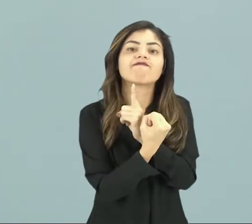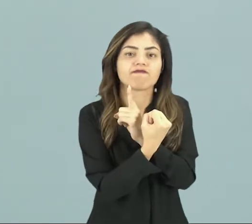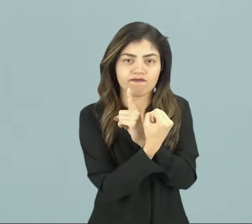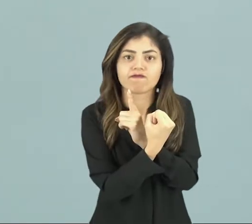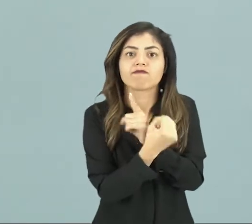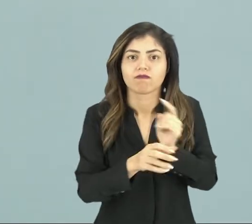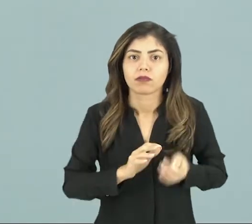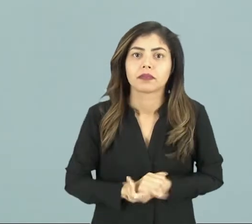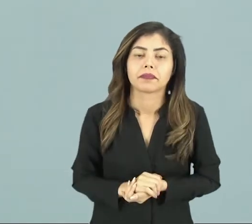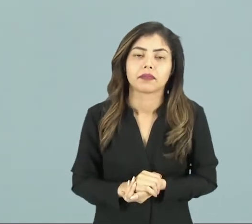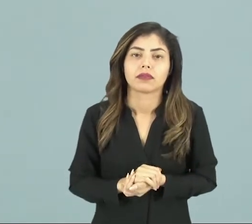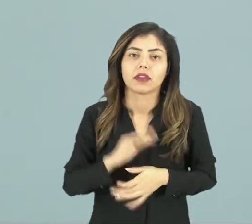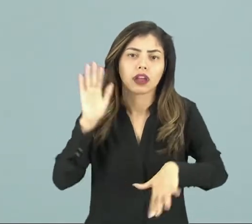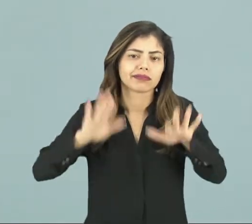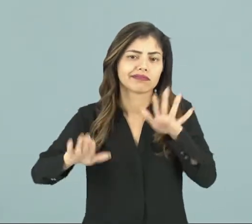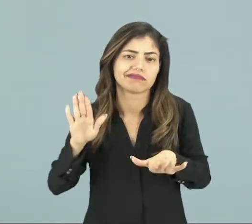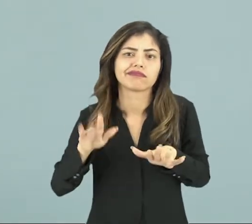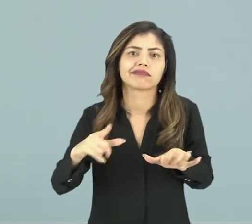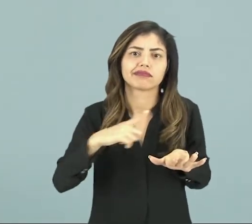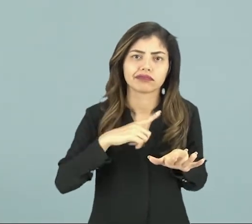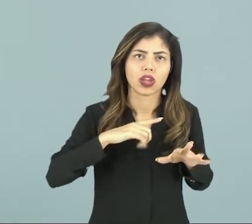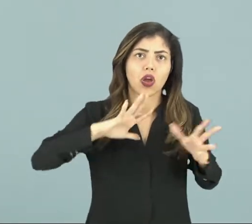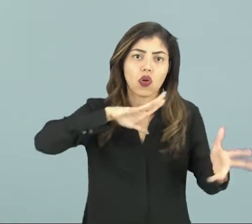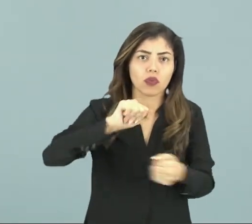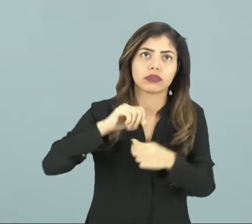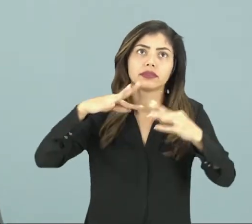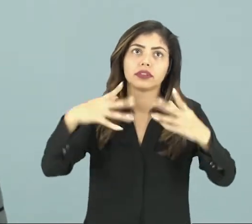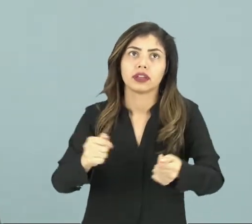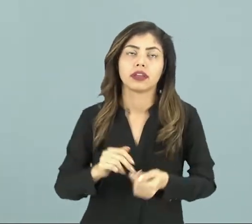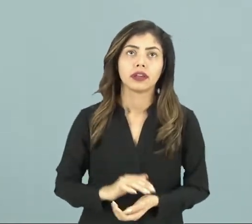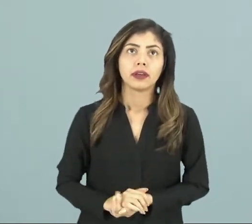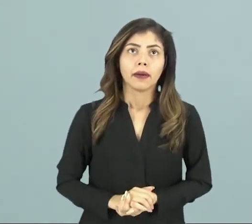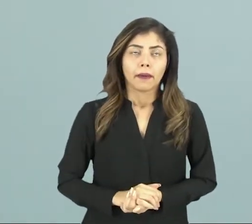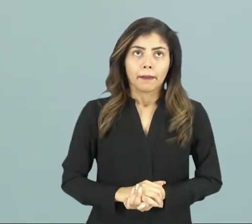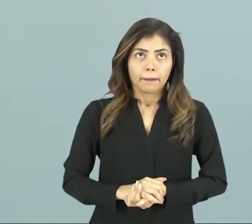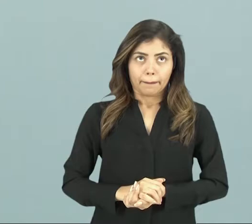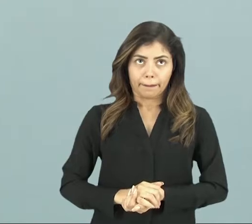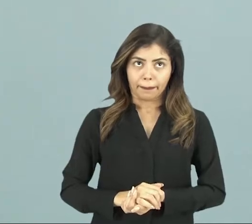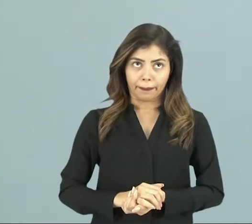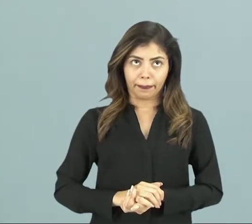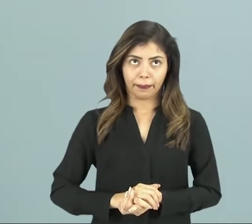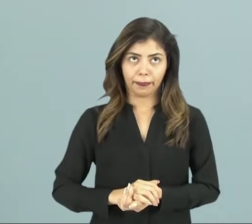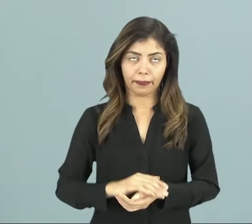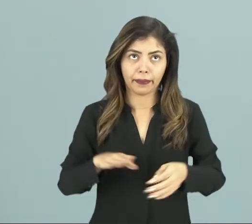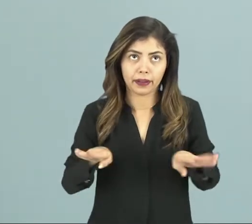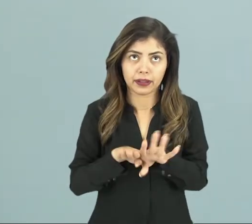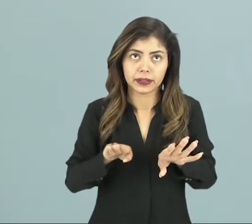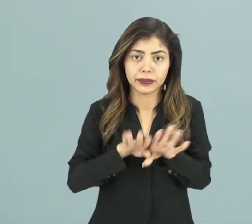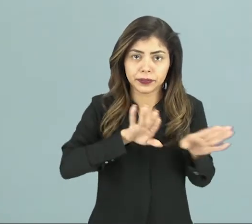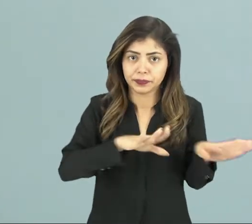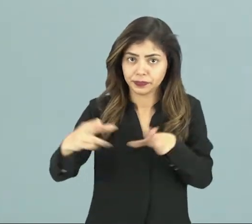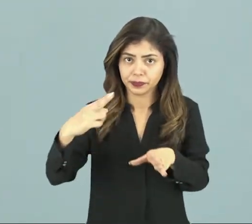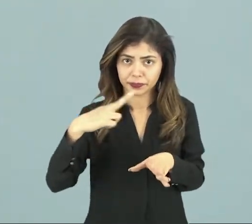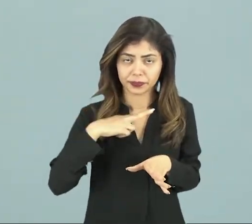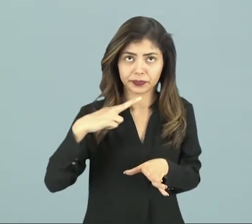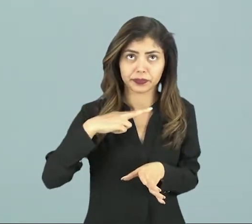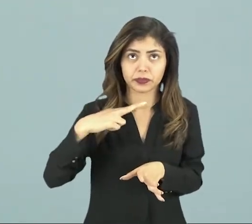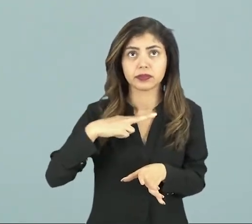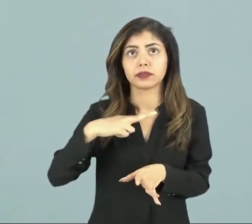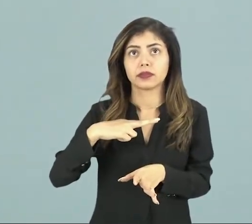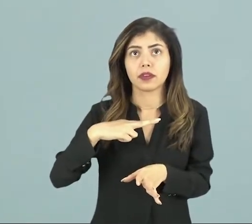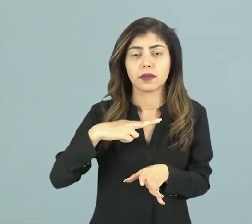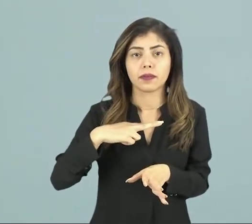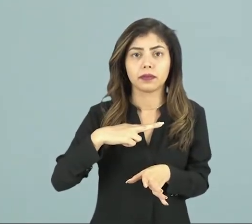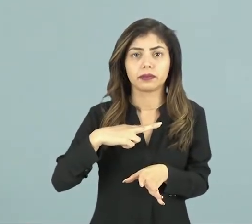isso acontece praticamente no mundo inteiro. Agora, vamos pensar aqui um caso muito particular. Vamos pensar aqui